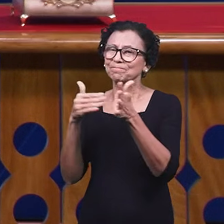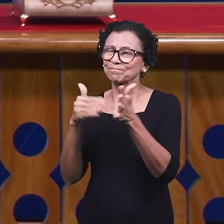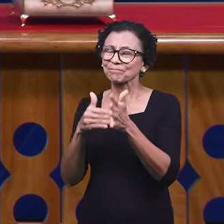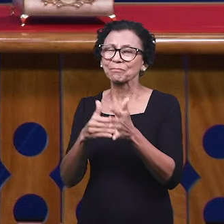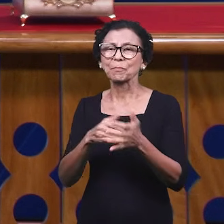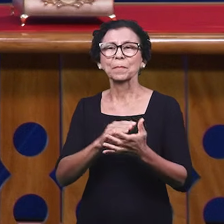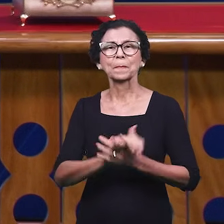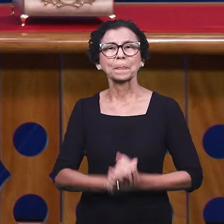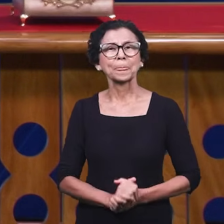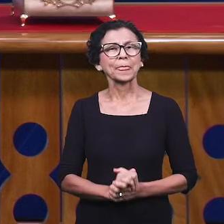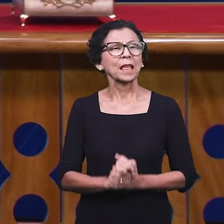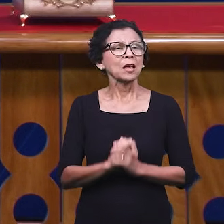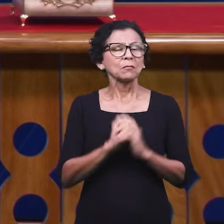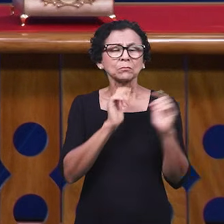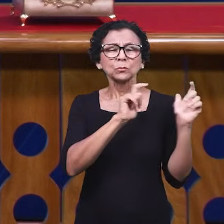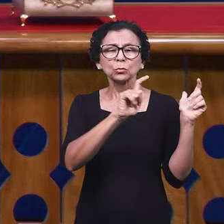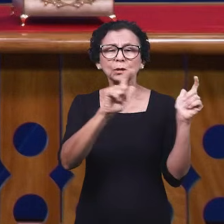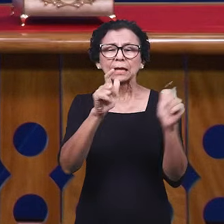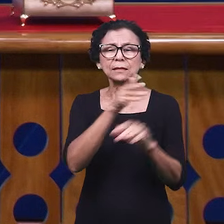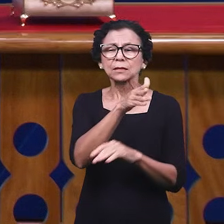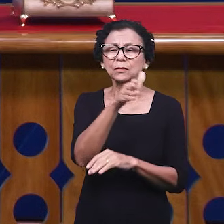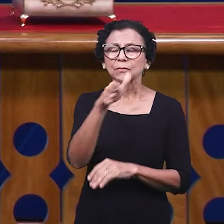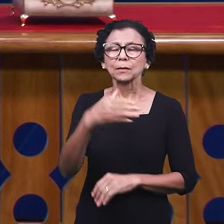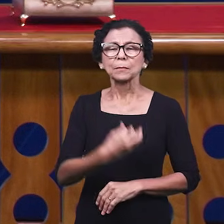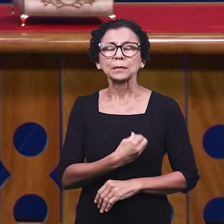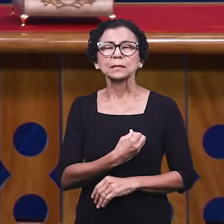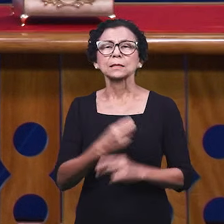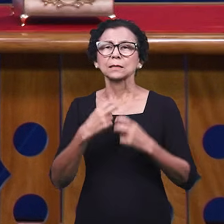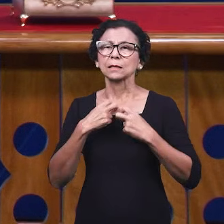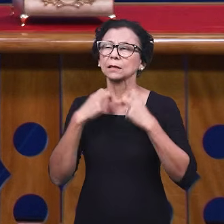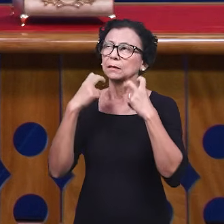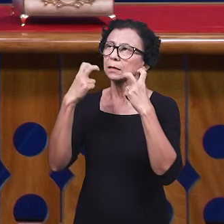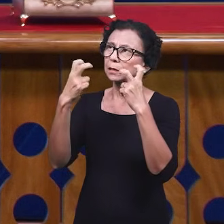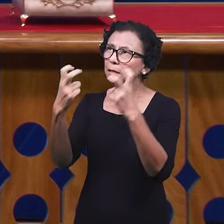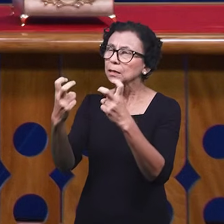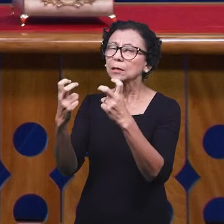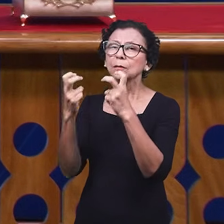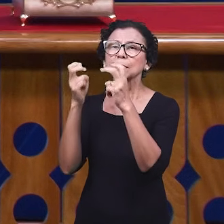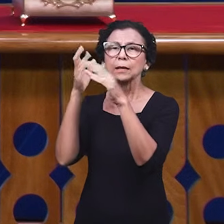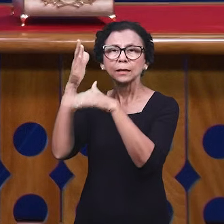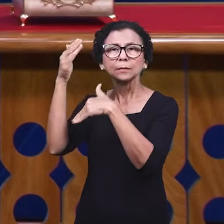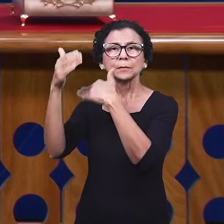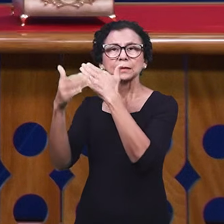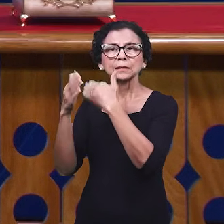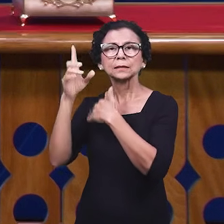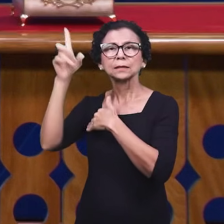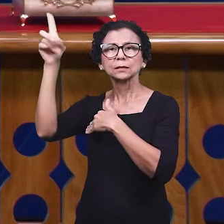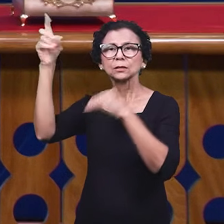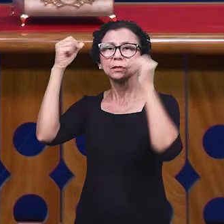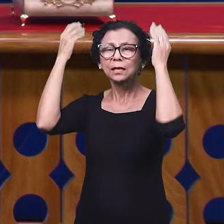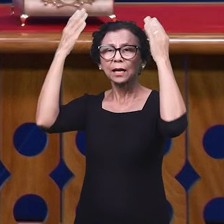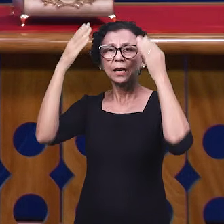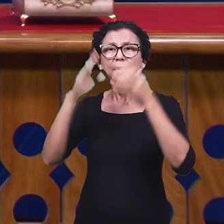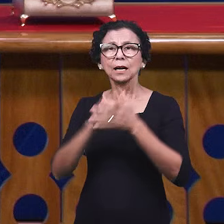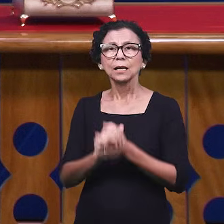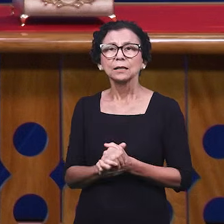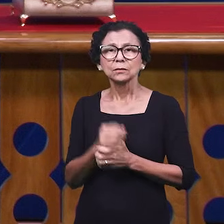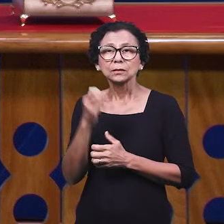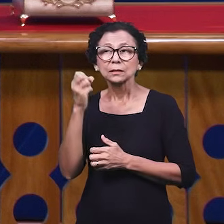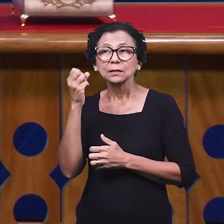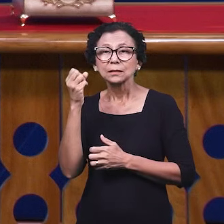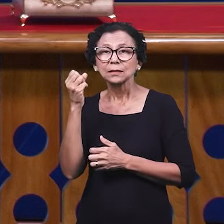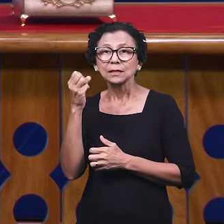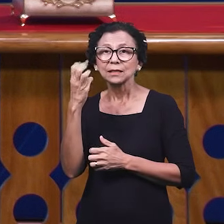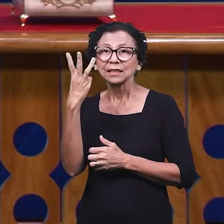numa condução, num transporte público, no trabalho, aconteceu uma situação, você pode entrar na presença do rei. Às vezes, às 3 horas da manhã, ali